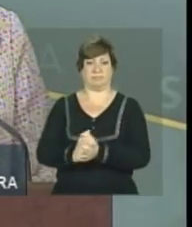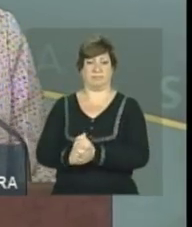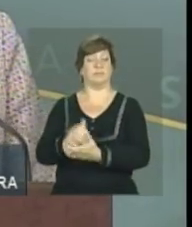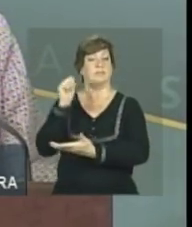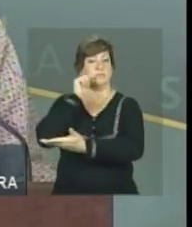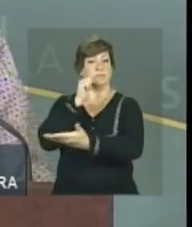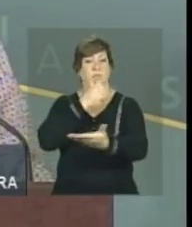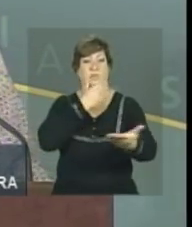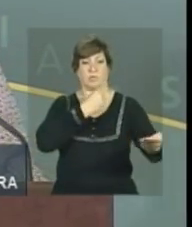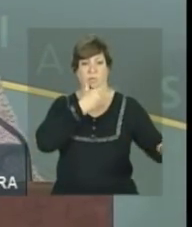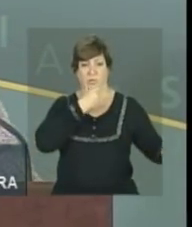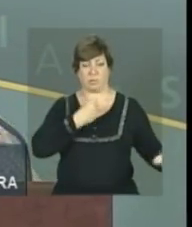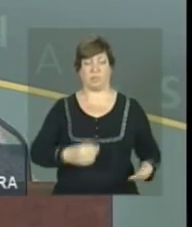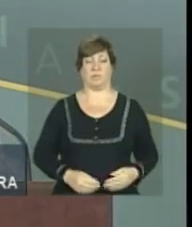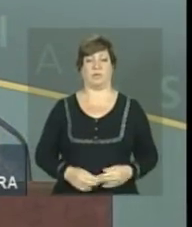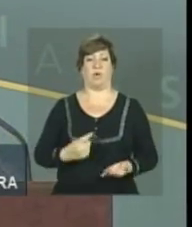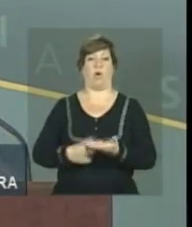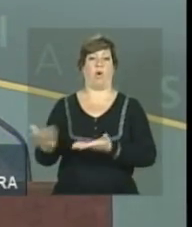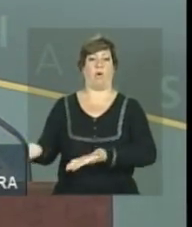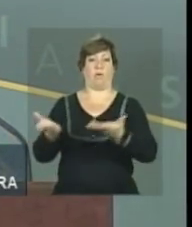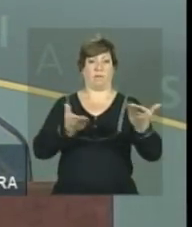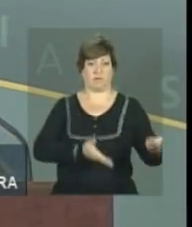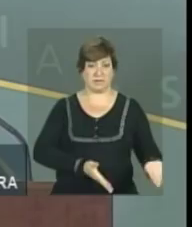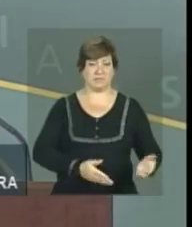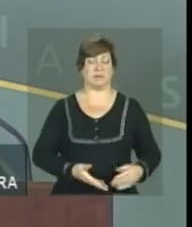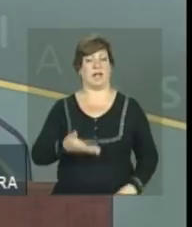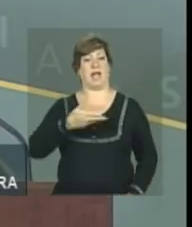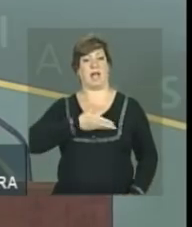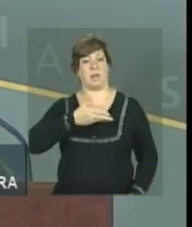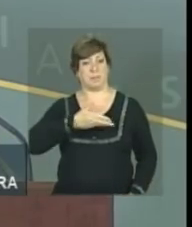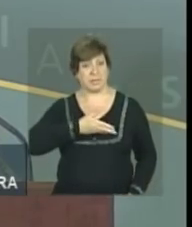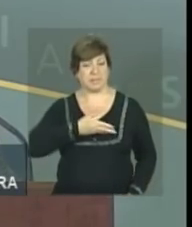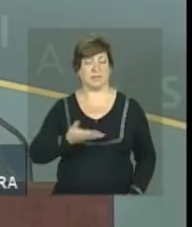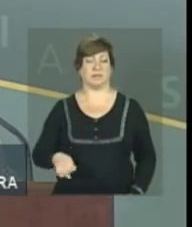senhoras e senhores convidados, amigos